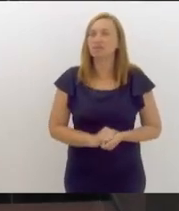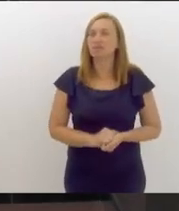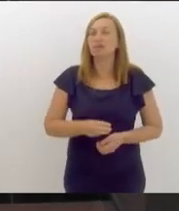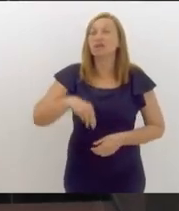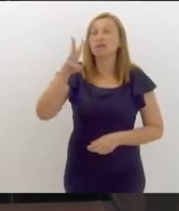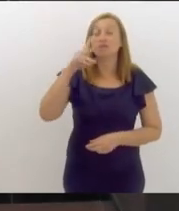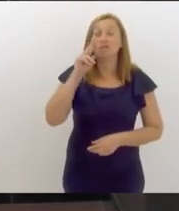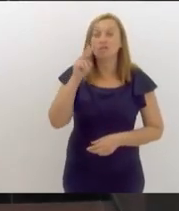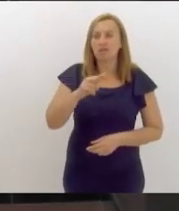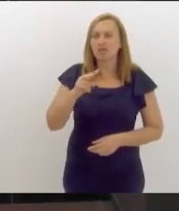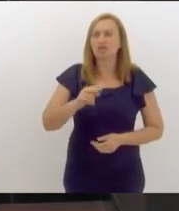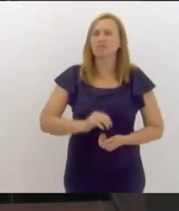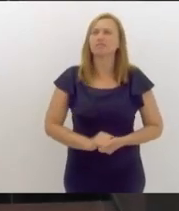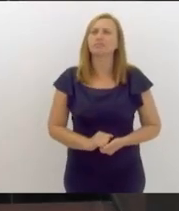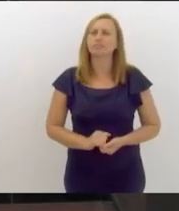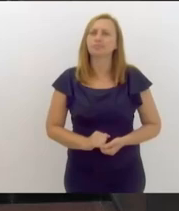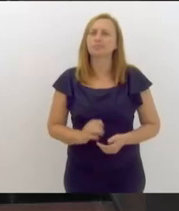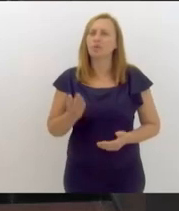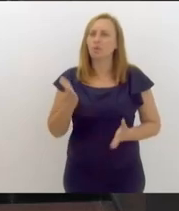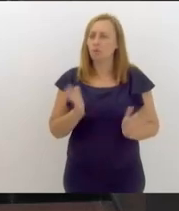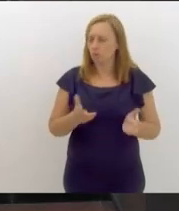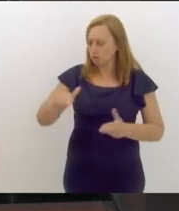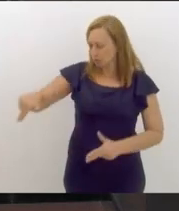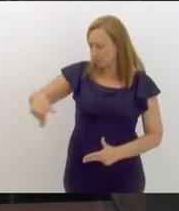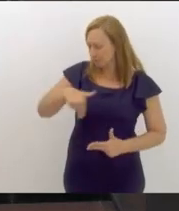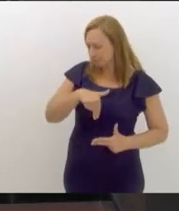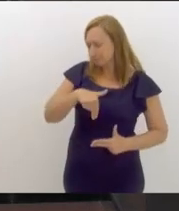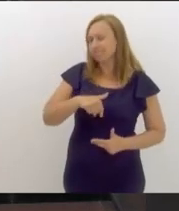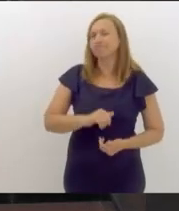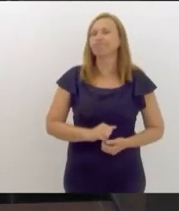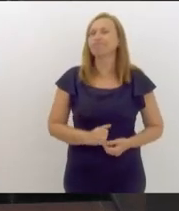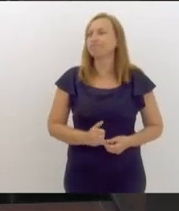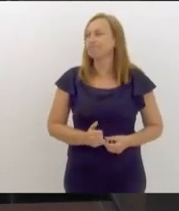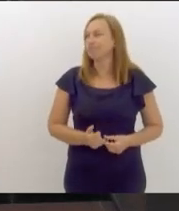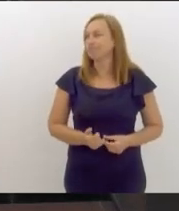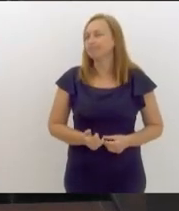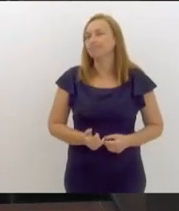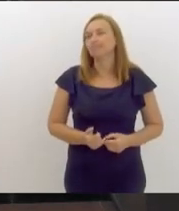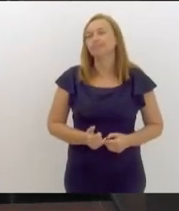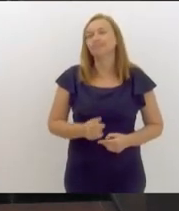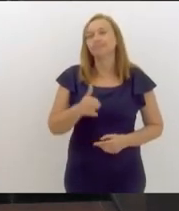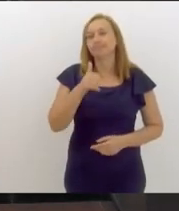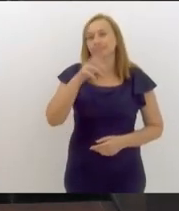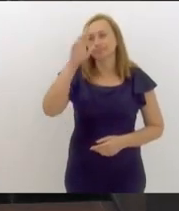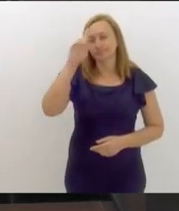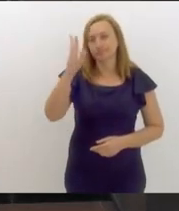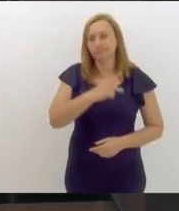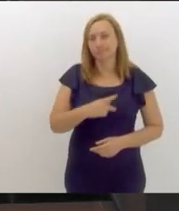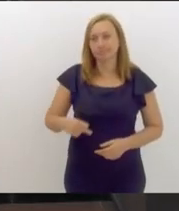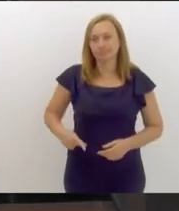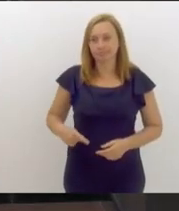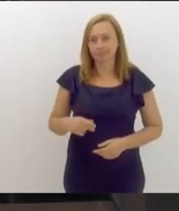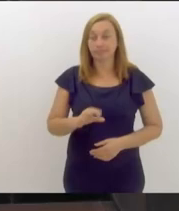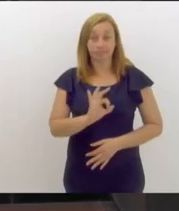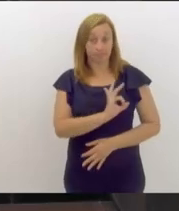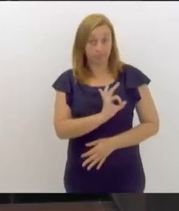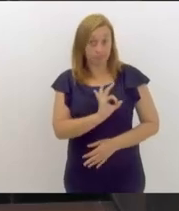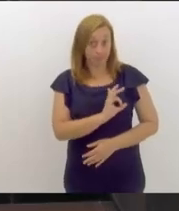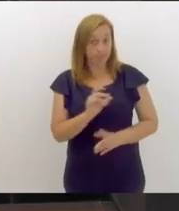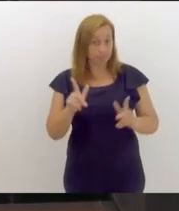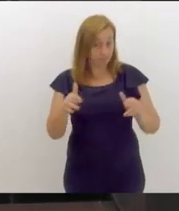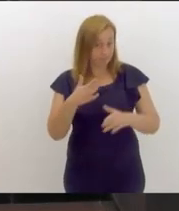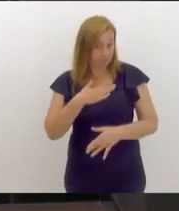assiste hoje eu subo essa Tribuna senhora Presidente senhora que é policial também como